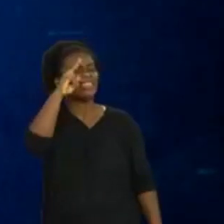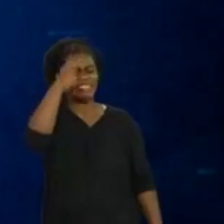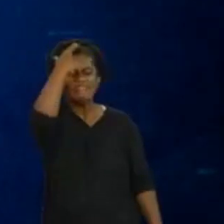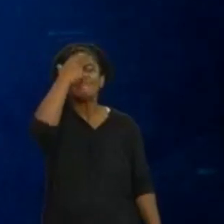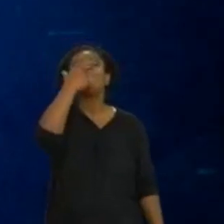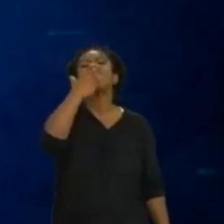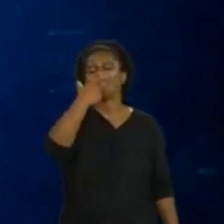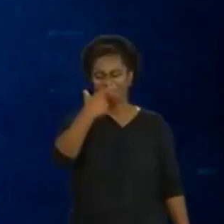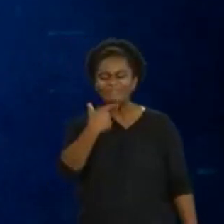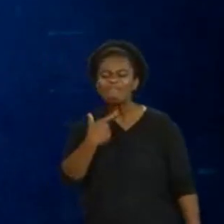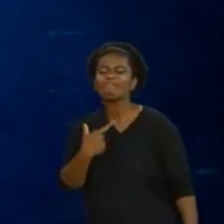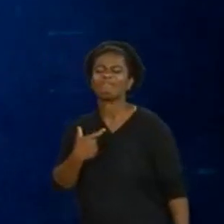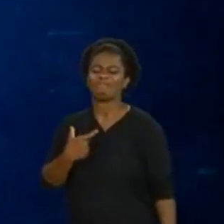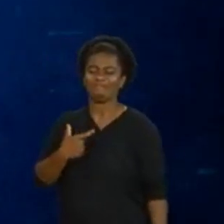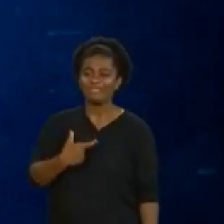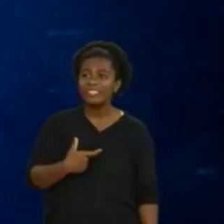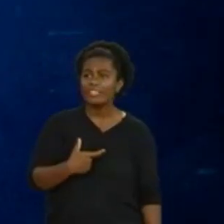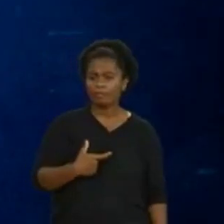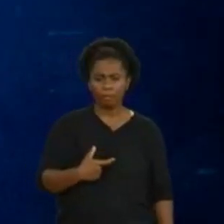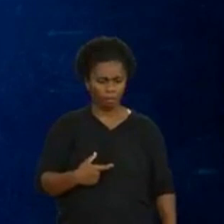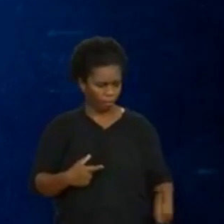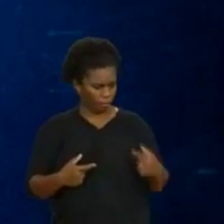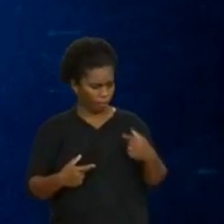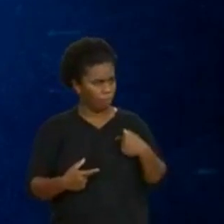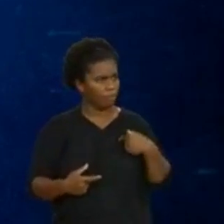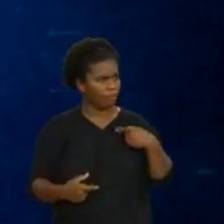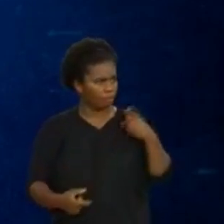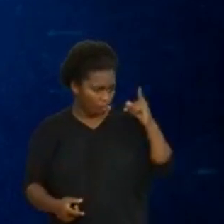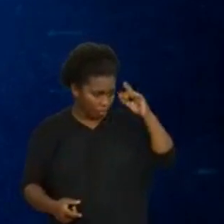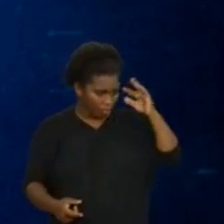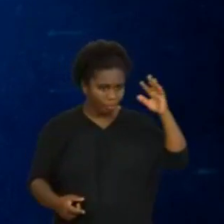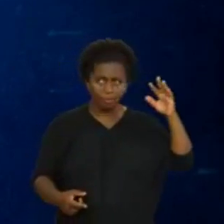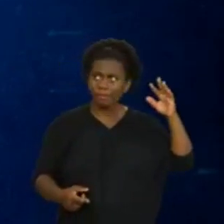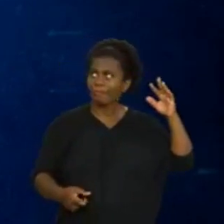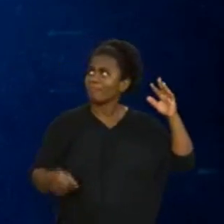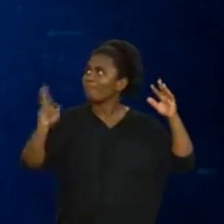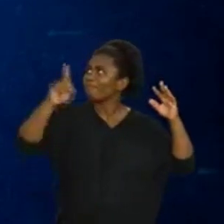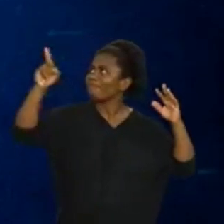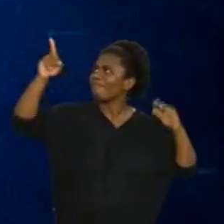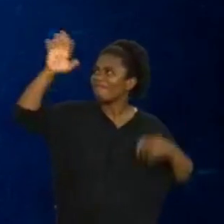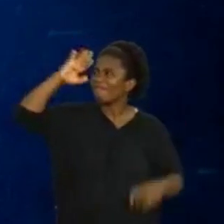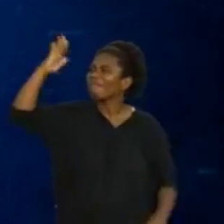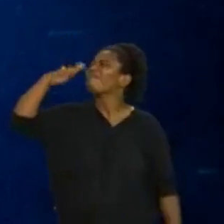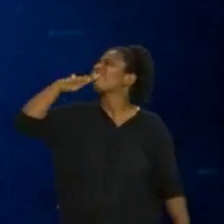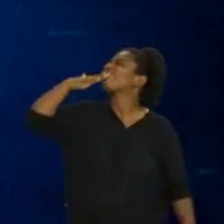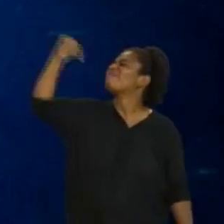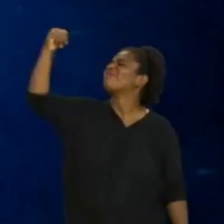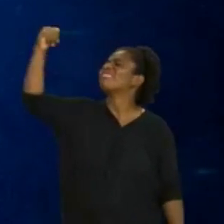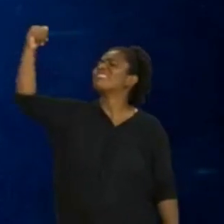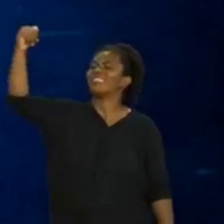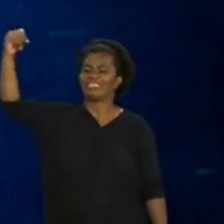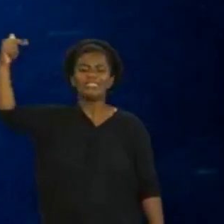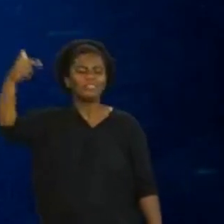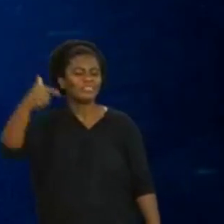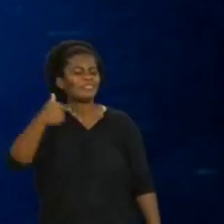história e me fez alguém. E me disse que os seus sonhos vão além do que eu posso, do que eu